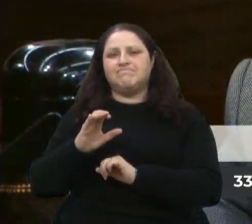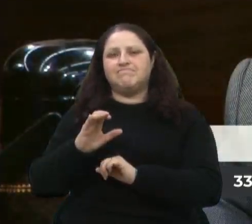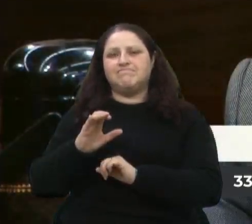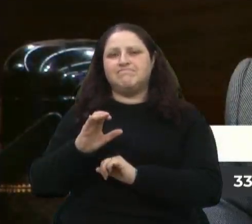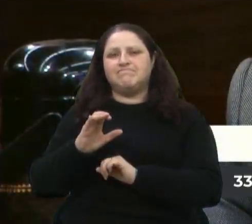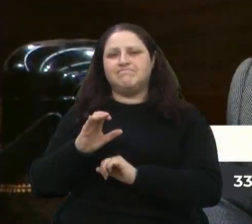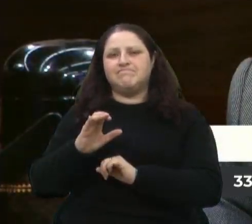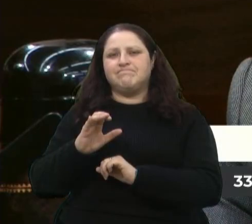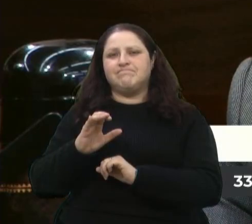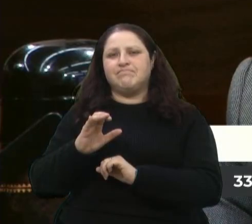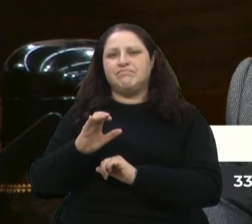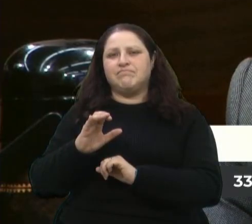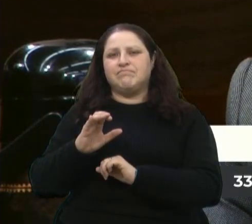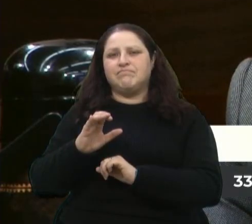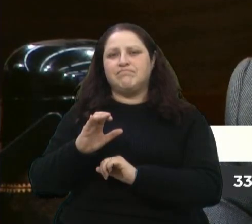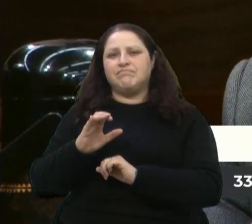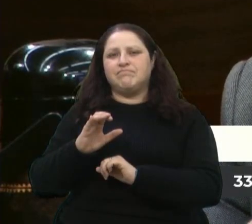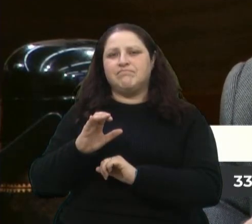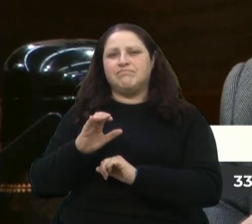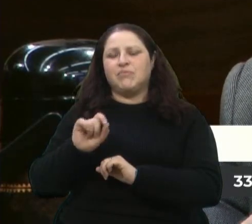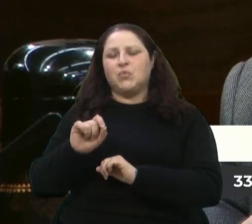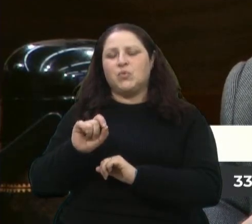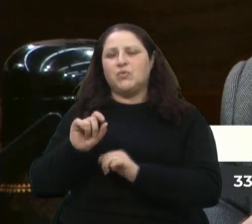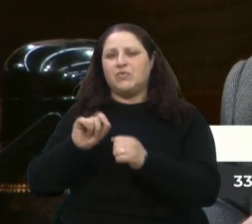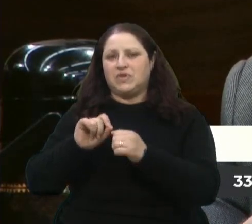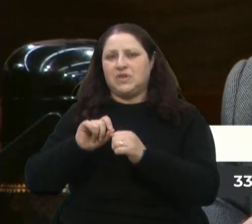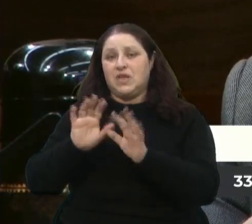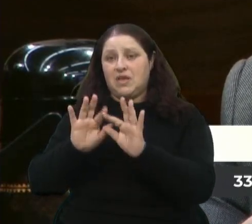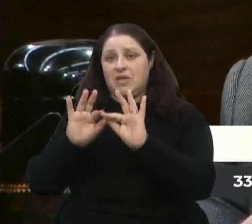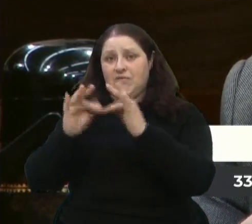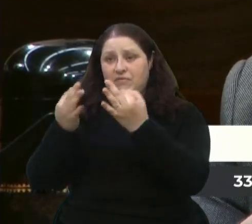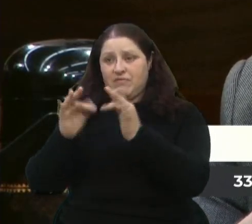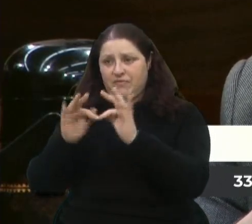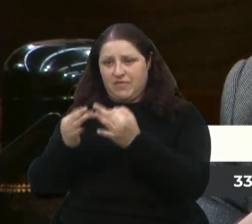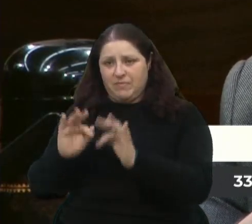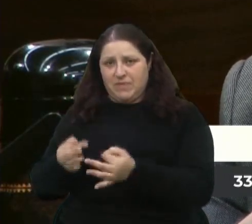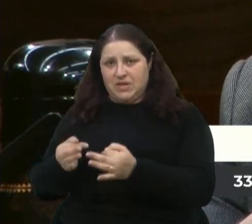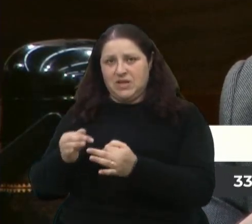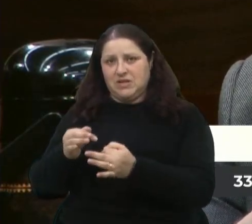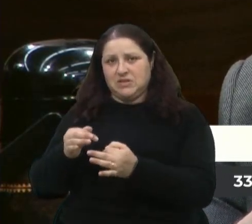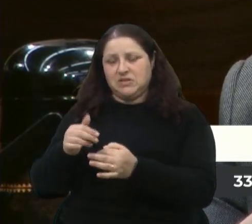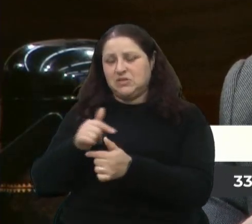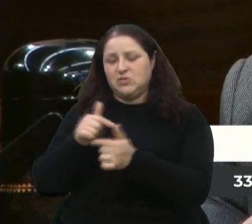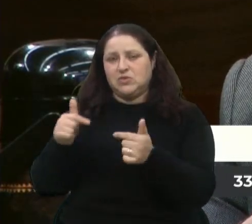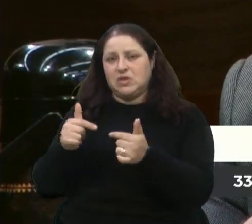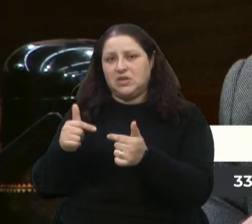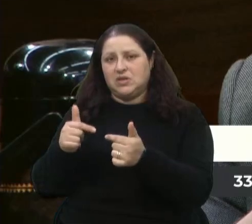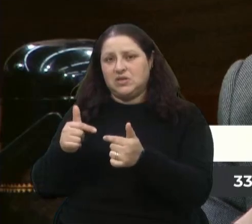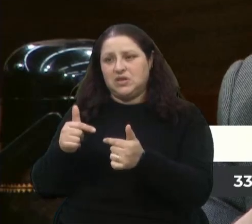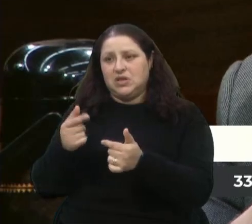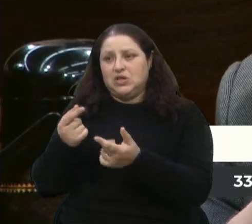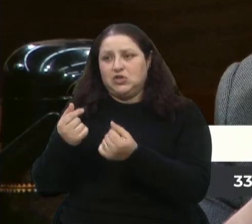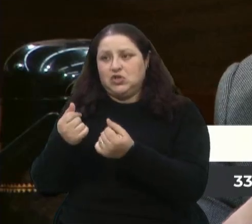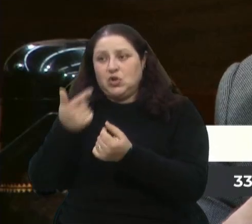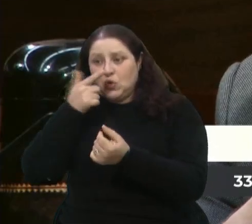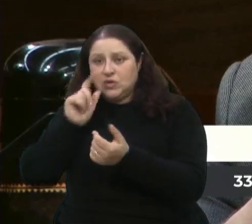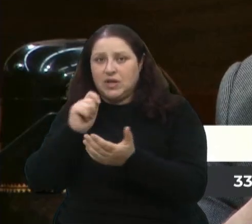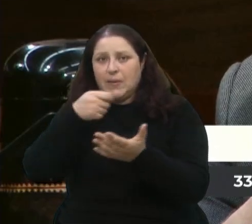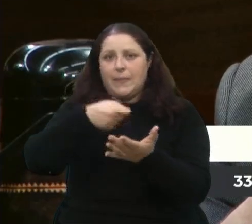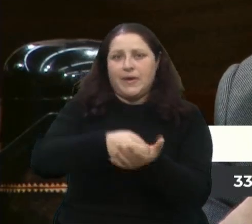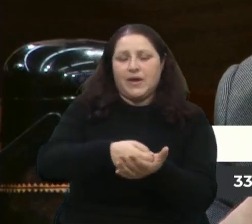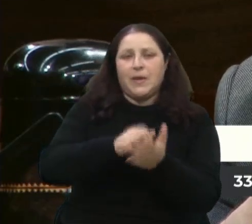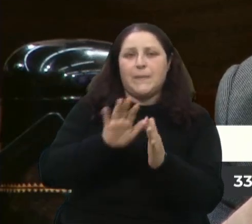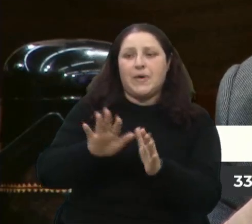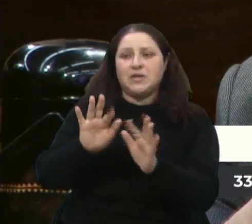aquelas famílias que infelizmente não têm uma situação econômica favorável, de elas poderem ter